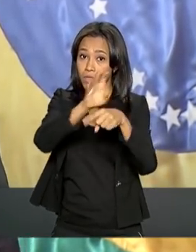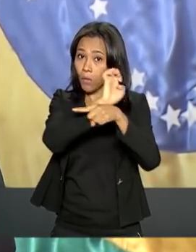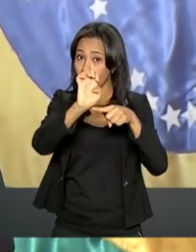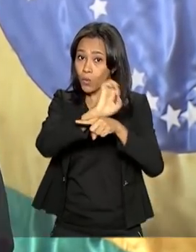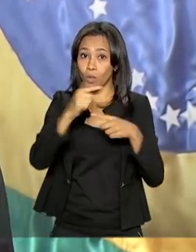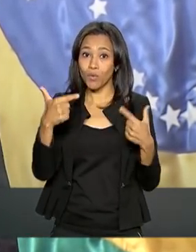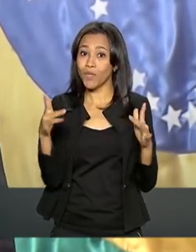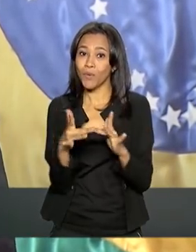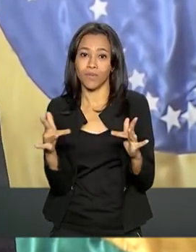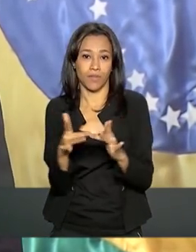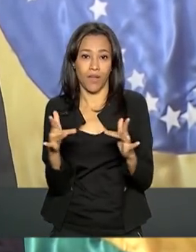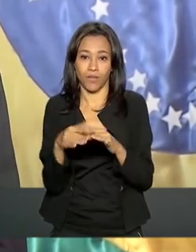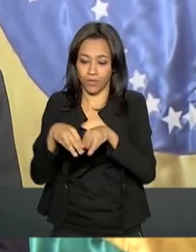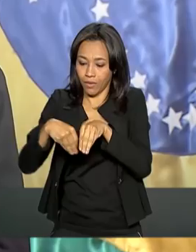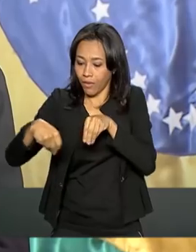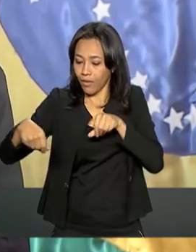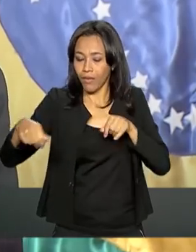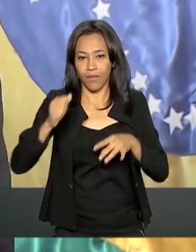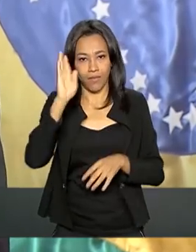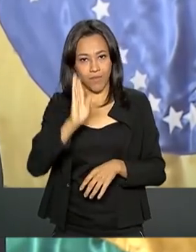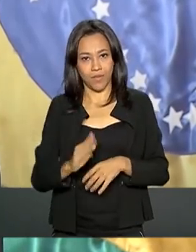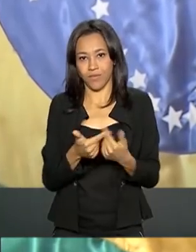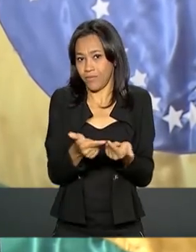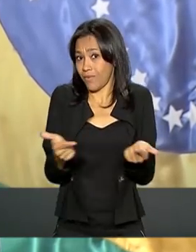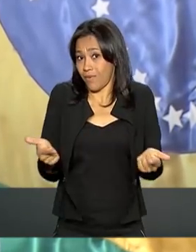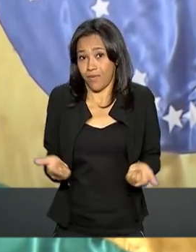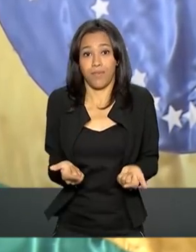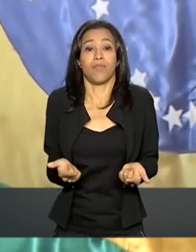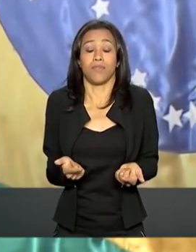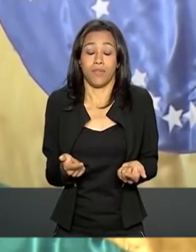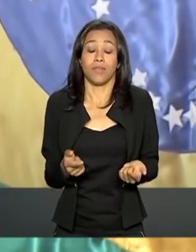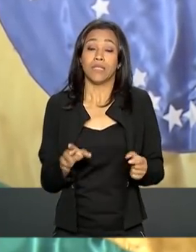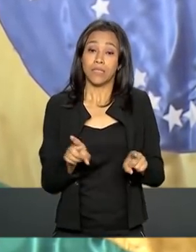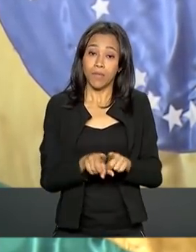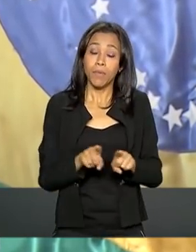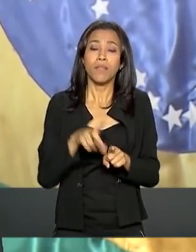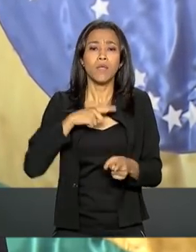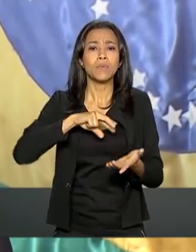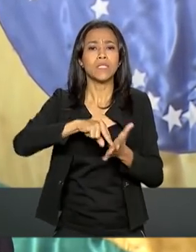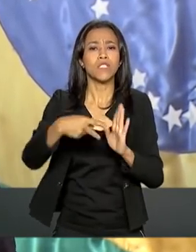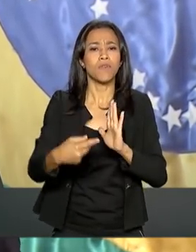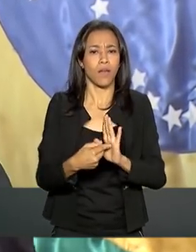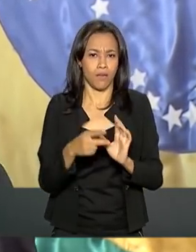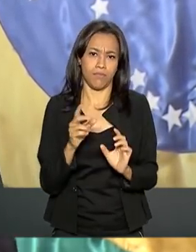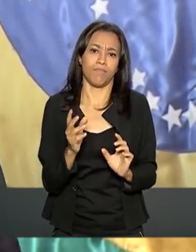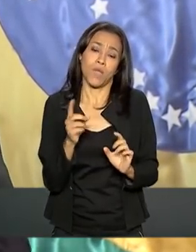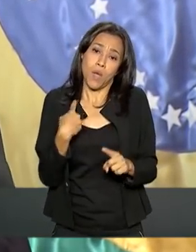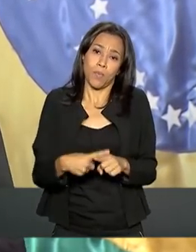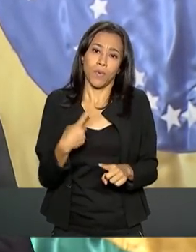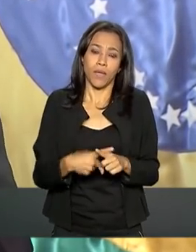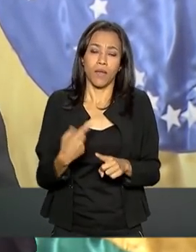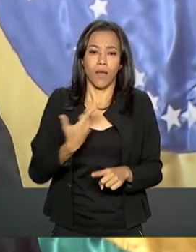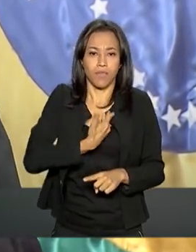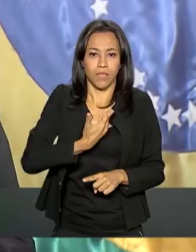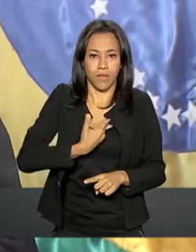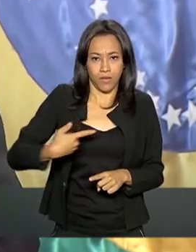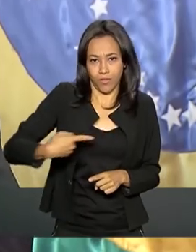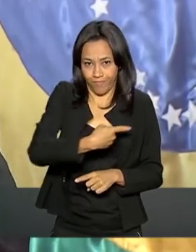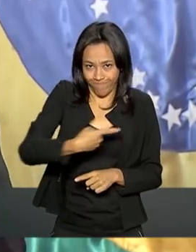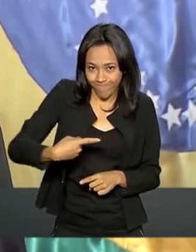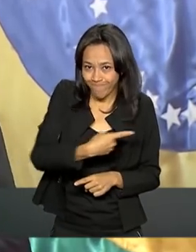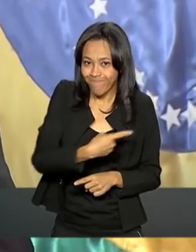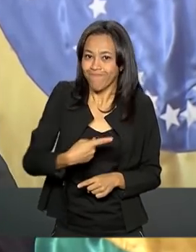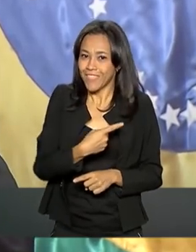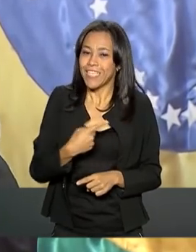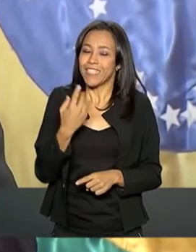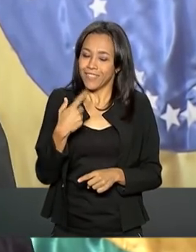continental. Mas não somente geográfico, mas também tem um significado simbólico, porque essa amizade tem sido sem